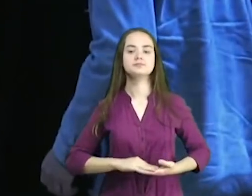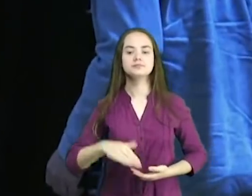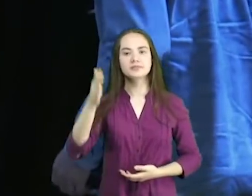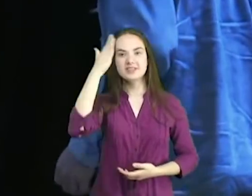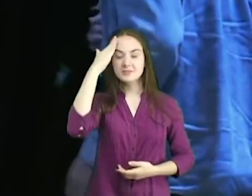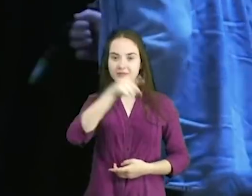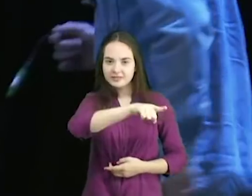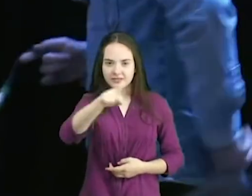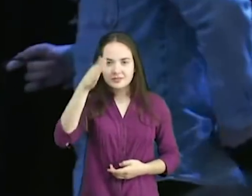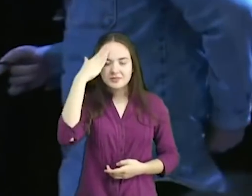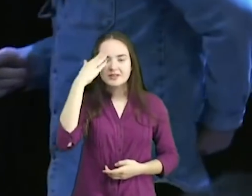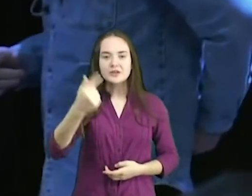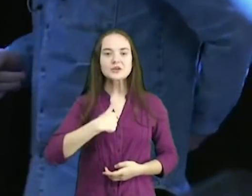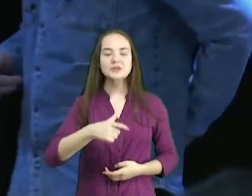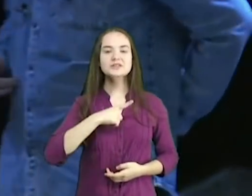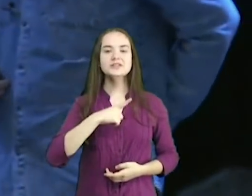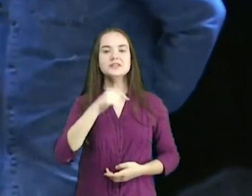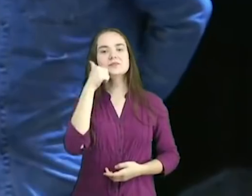Sabia que eu tenho mãe?